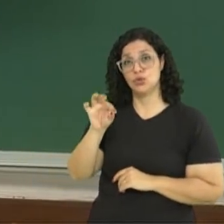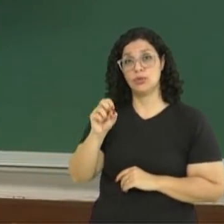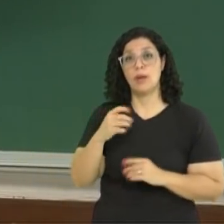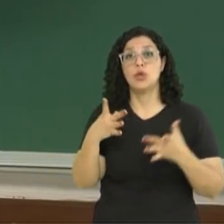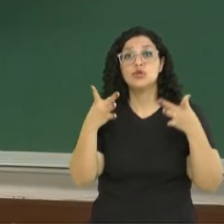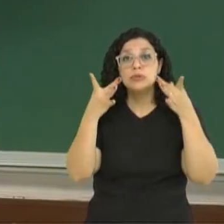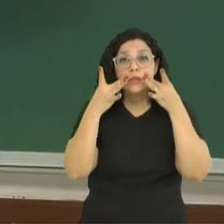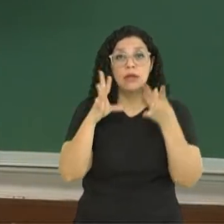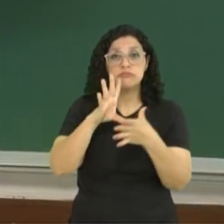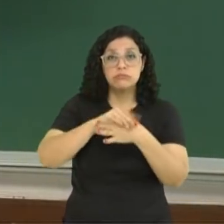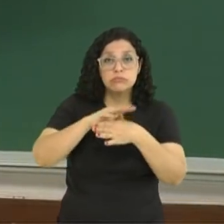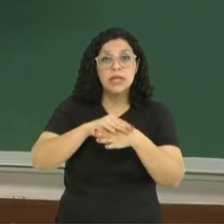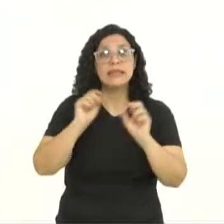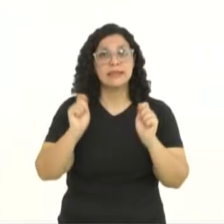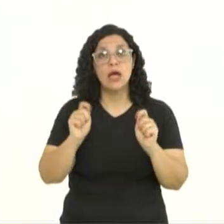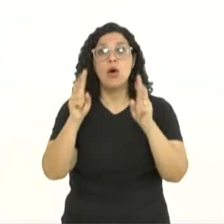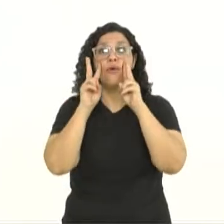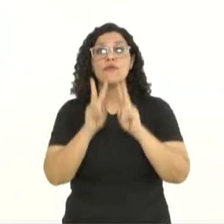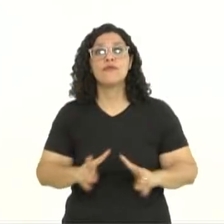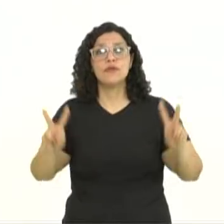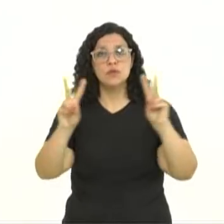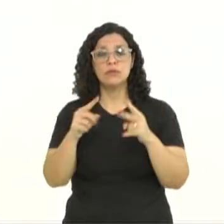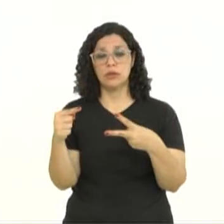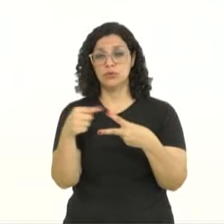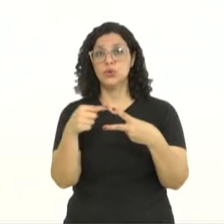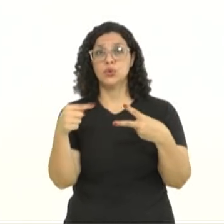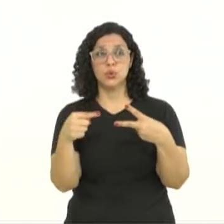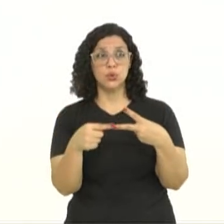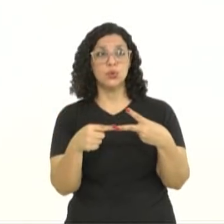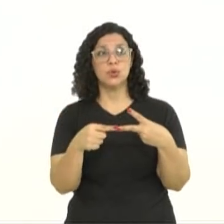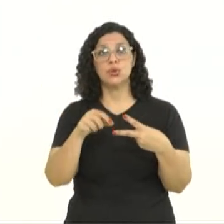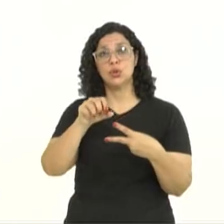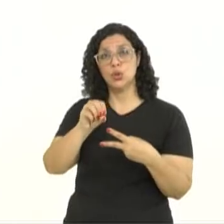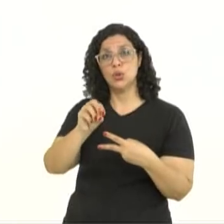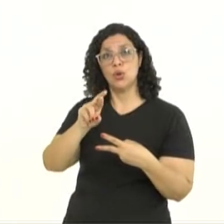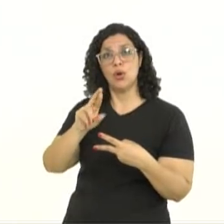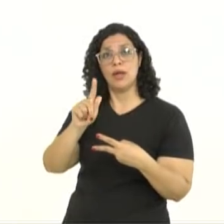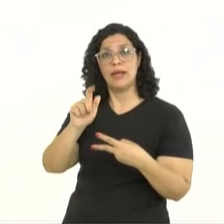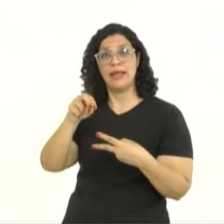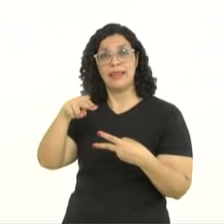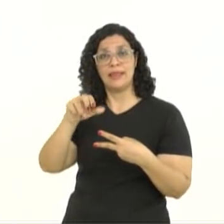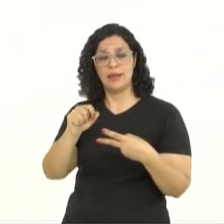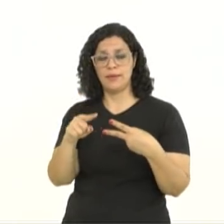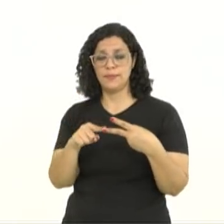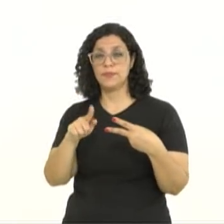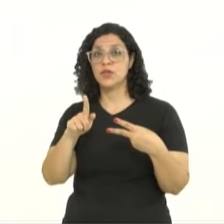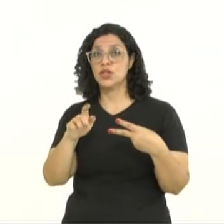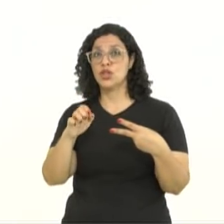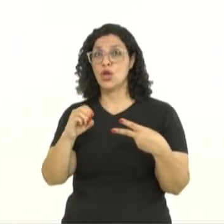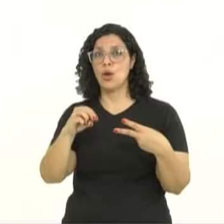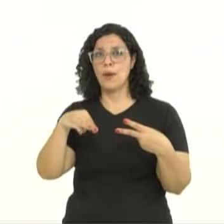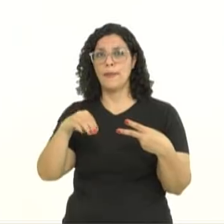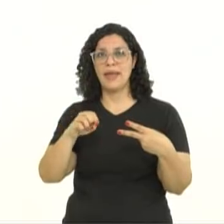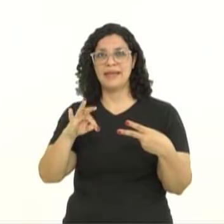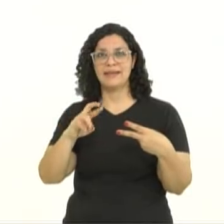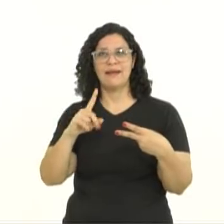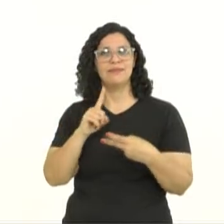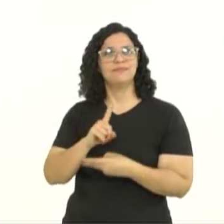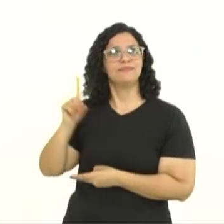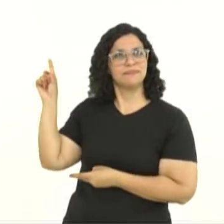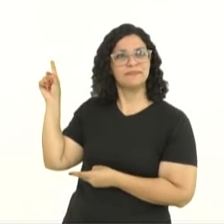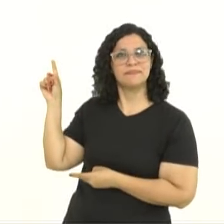ou pode ser literal. E ela é separada em 2 tipos, que é as orgânicas e as geométricas. O que é geométrico? Geométrico é o